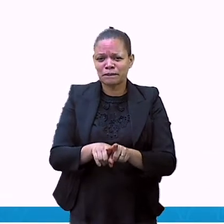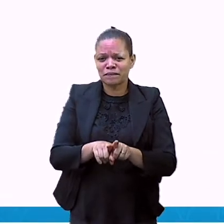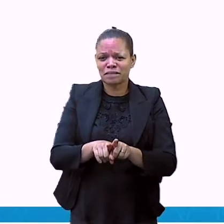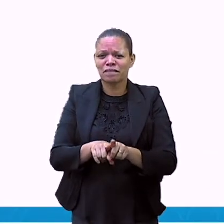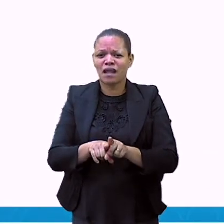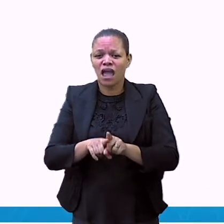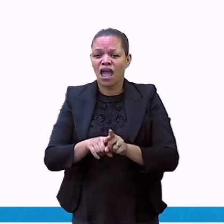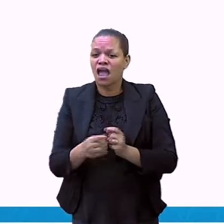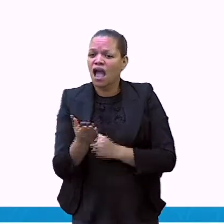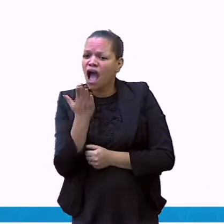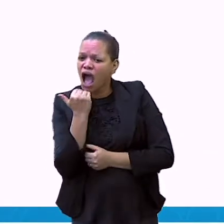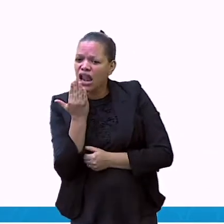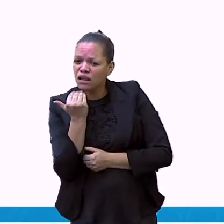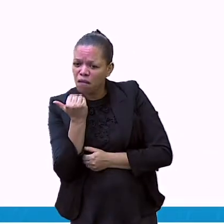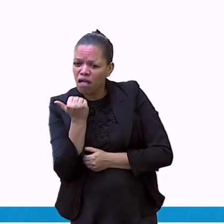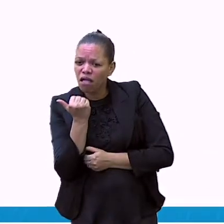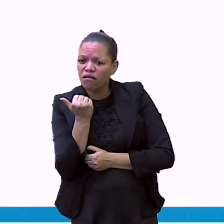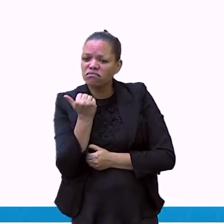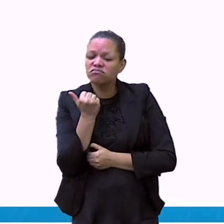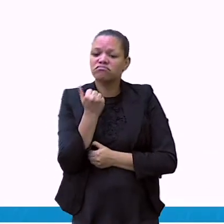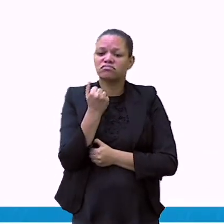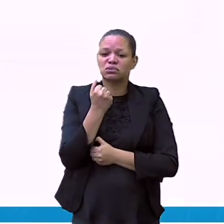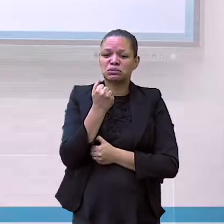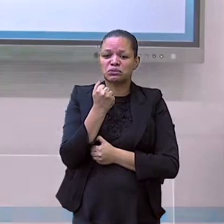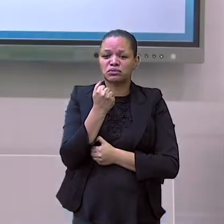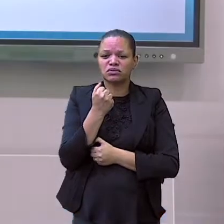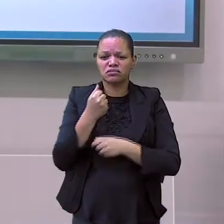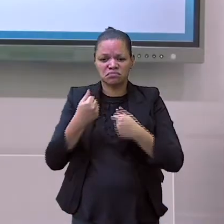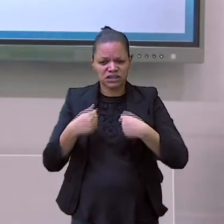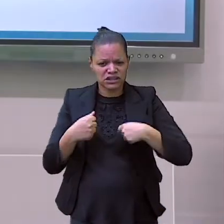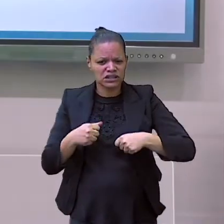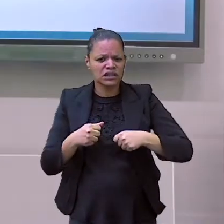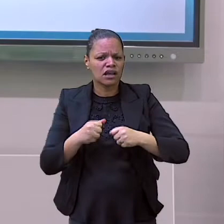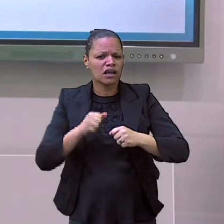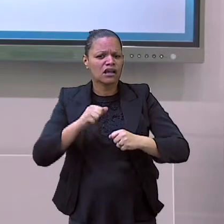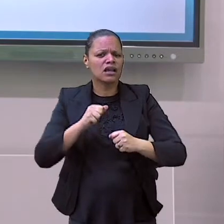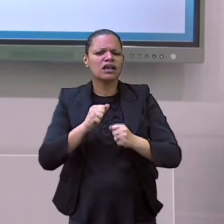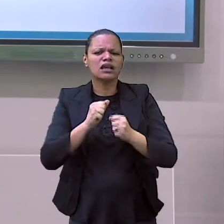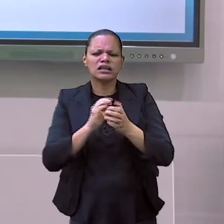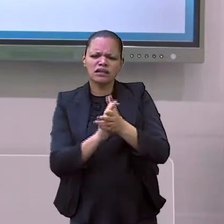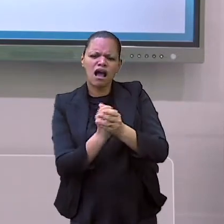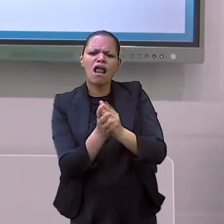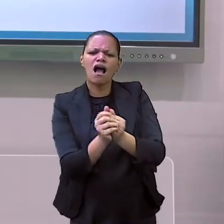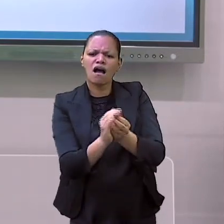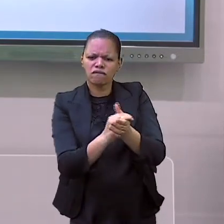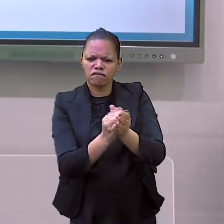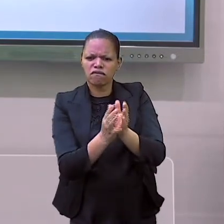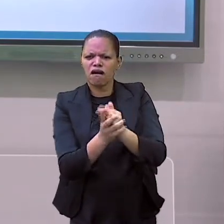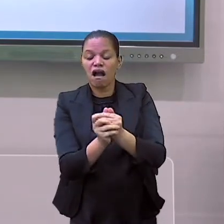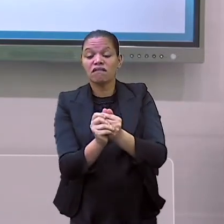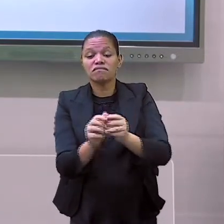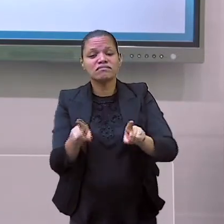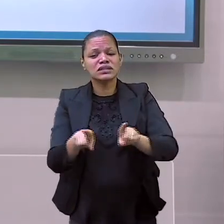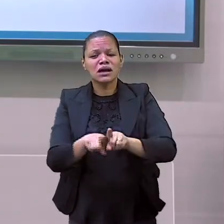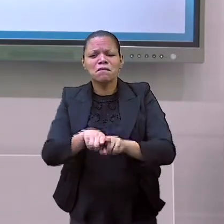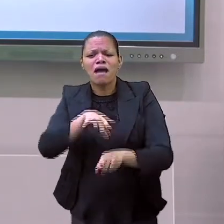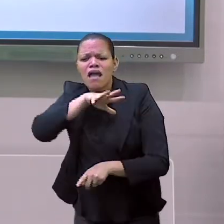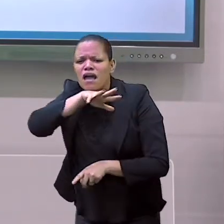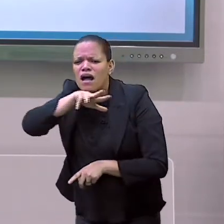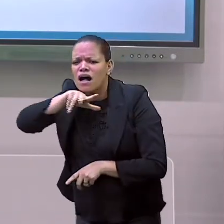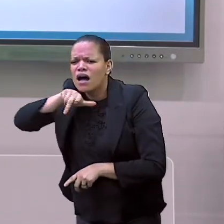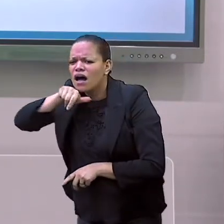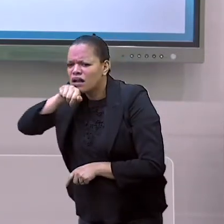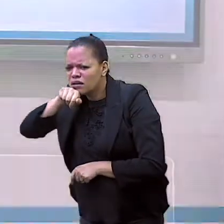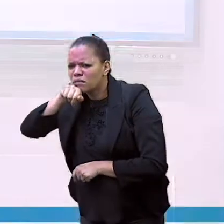doença. Nós temos pulga, carrapato, percevejo, isso tudo aí causa doença, e as